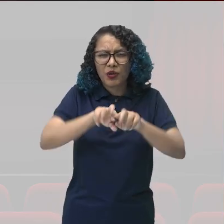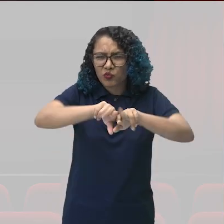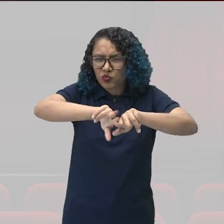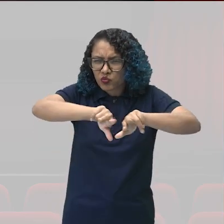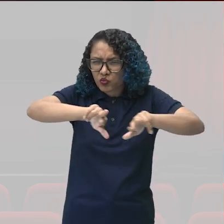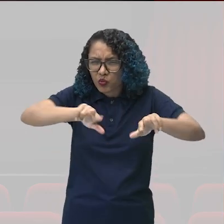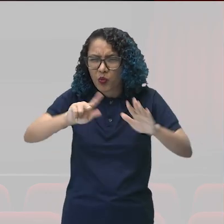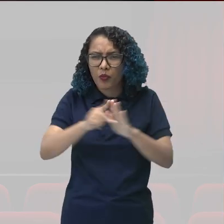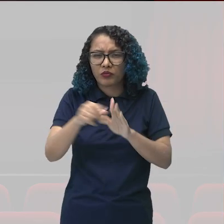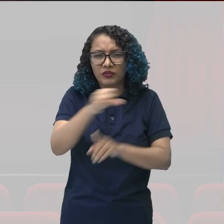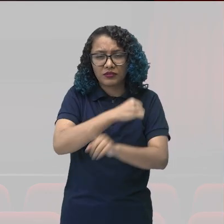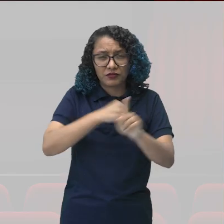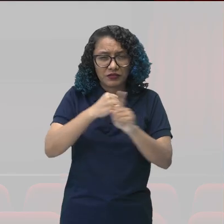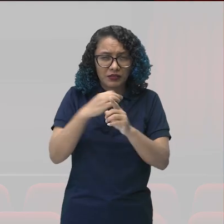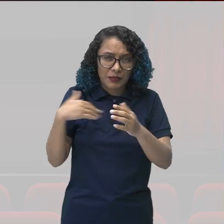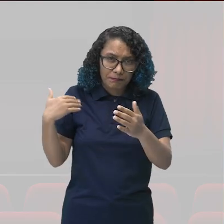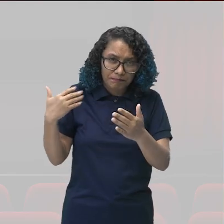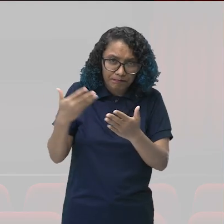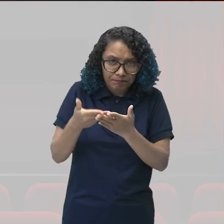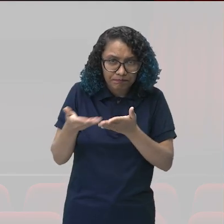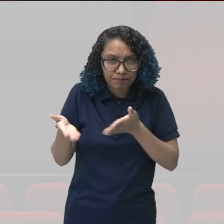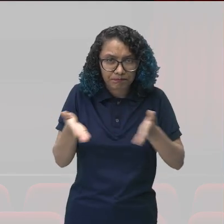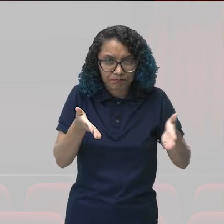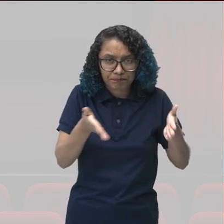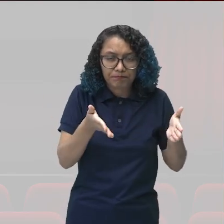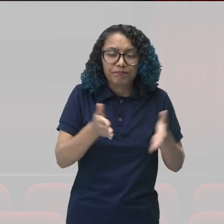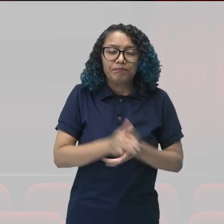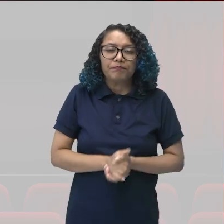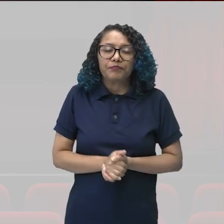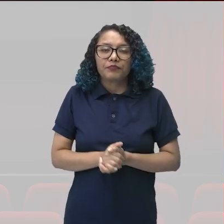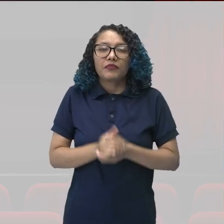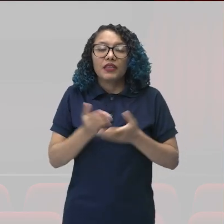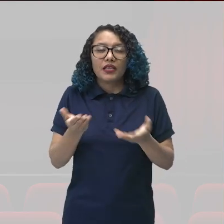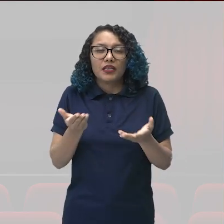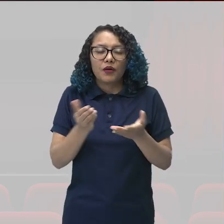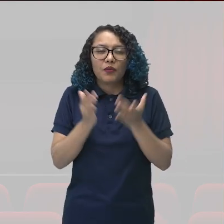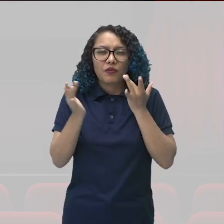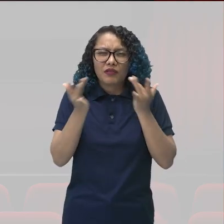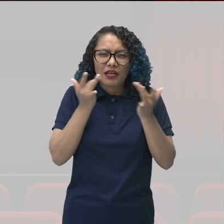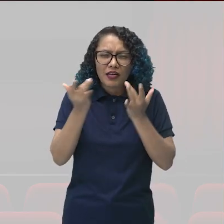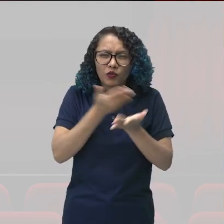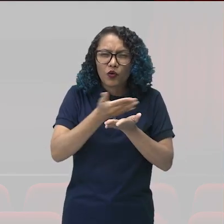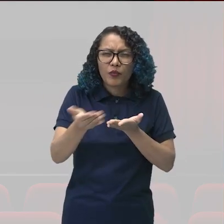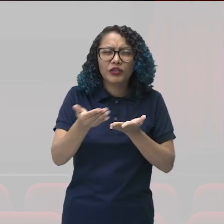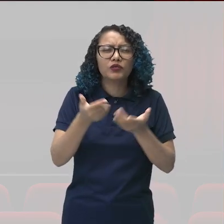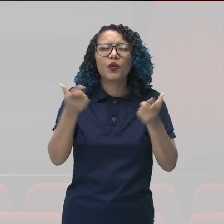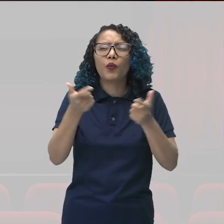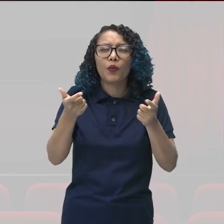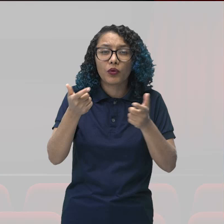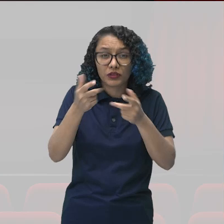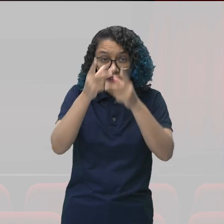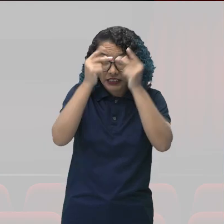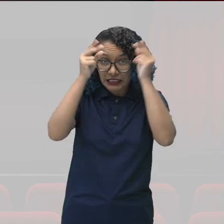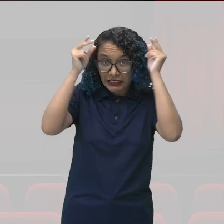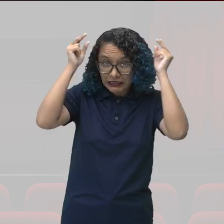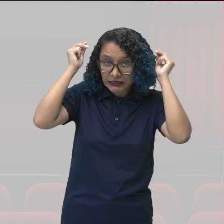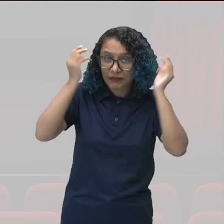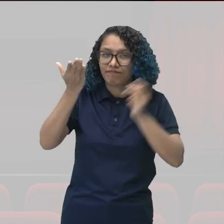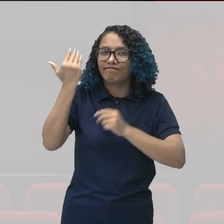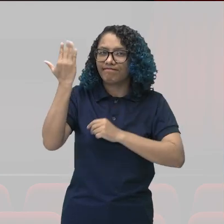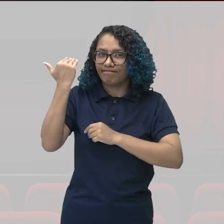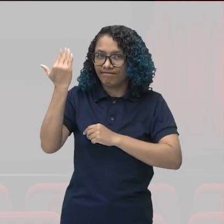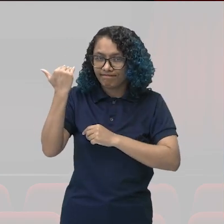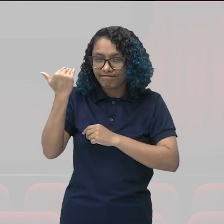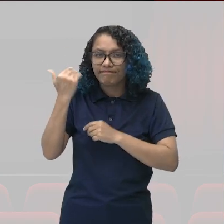das sociedades ao longo do tempo. Ora, nós sabemos que o teatro iniciou lá na Grécia Antiga, né? Os